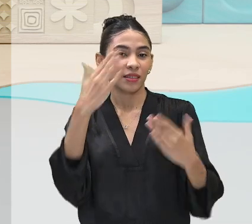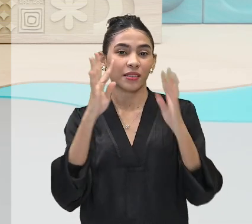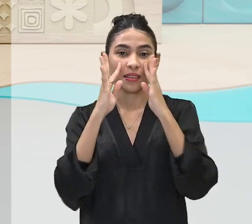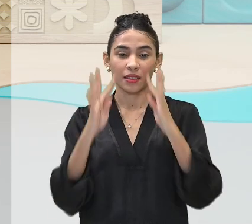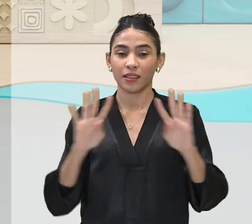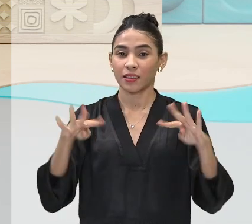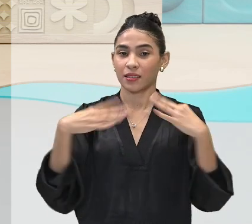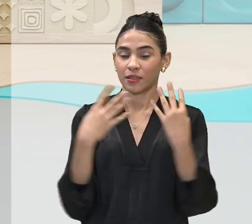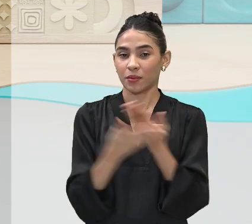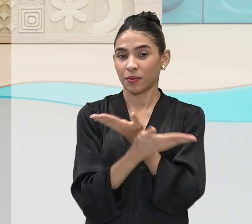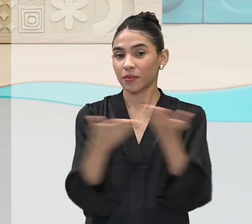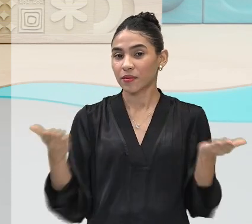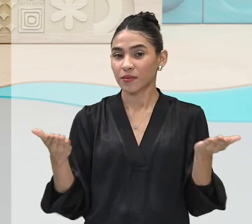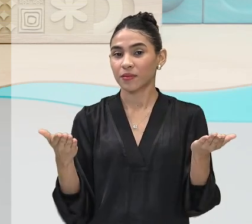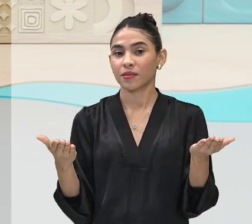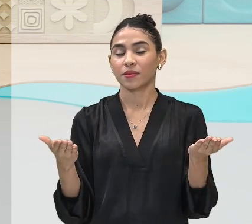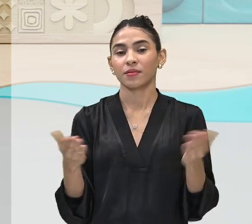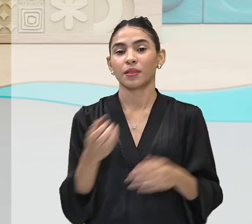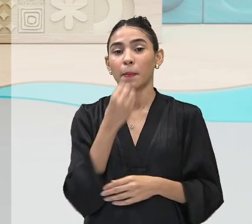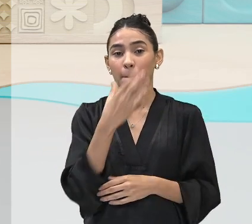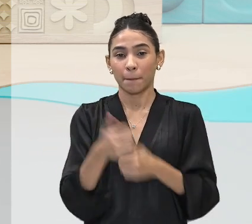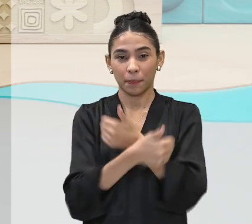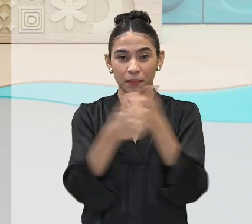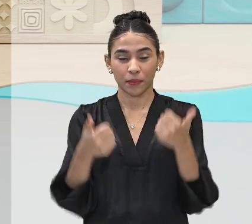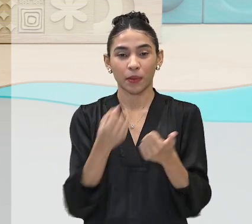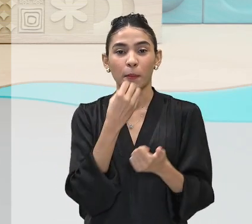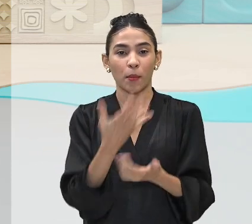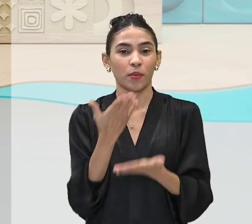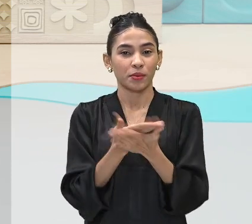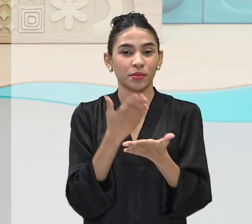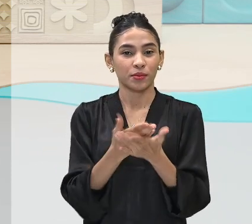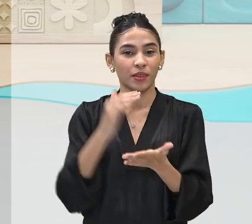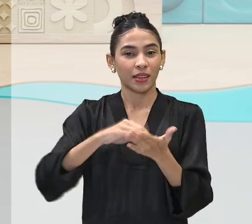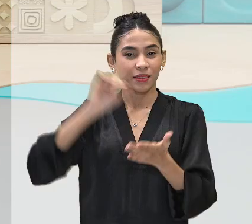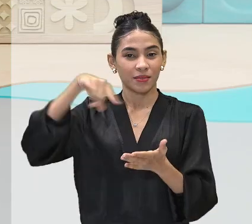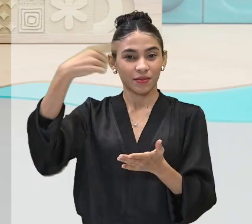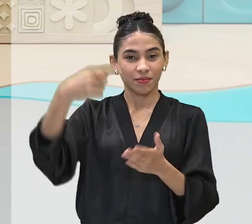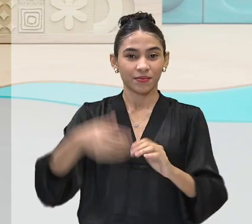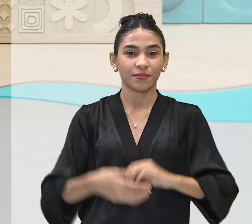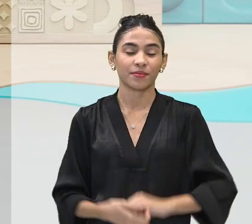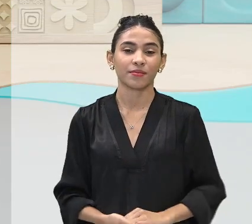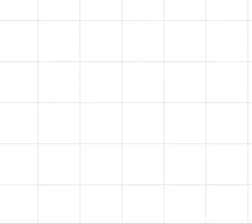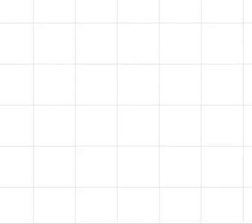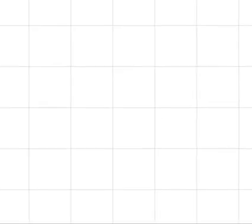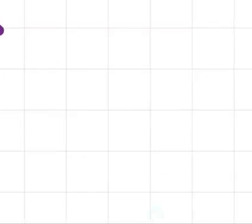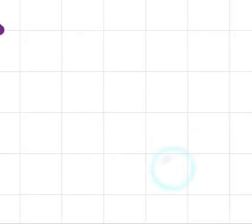atenção de todos vocês. Fiquem bem, bons estudos e até a próxima.